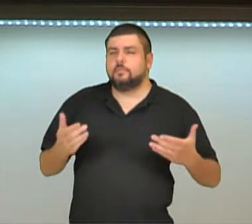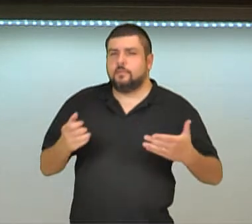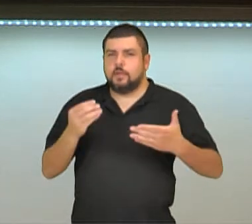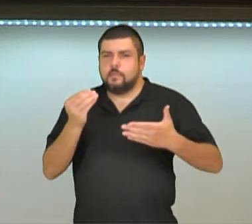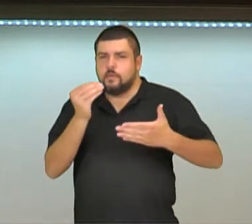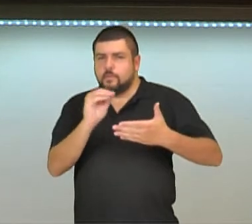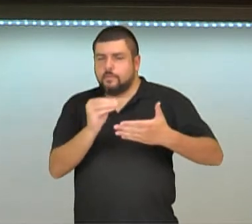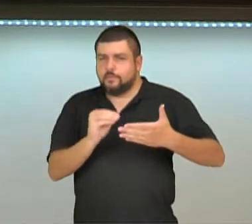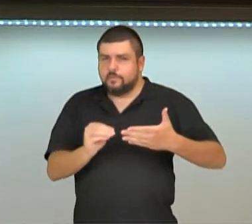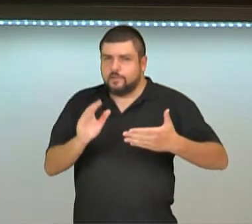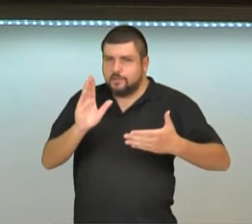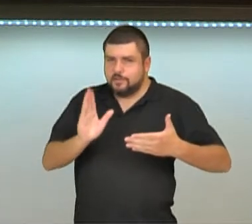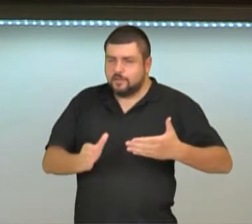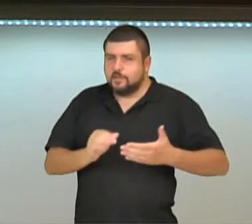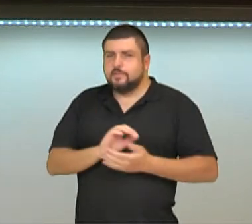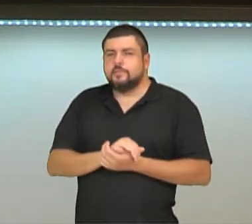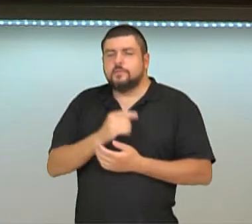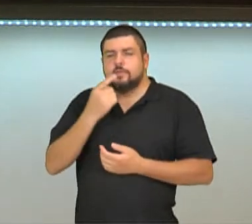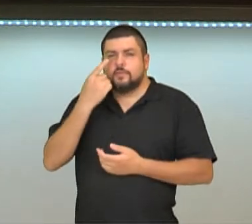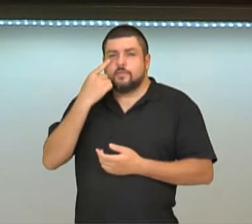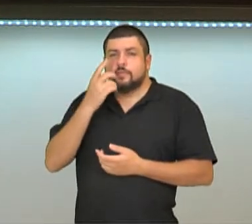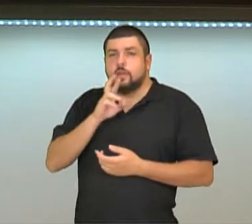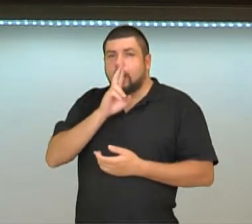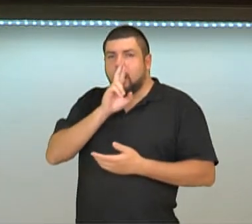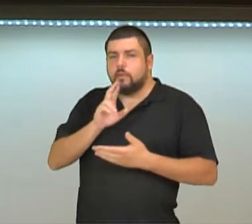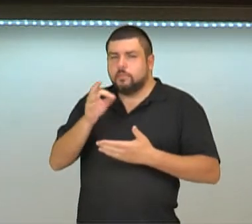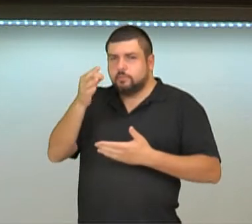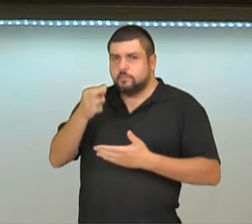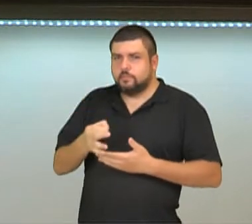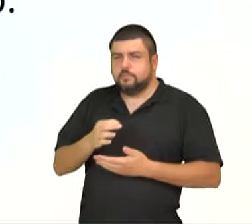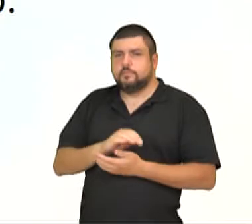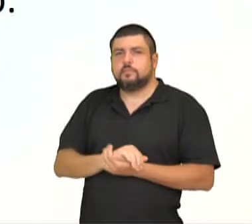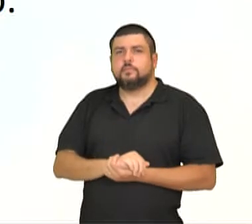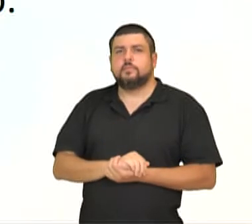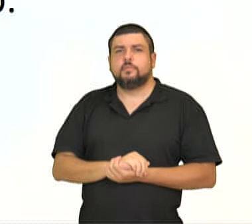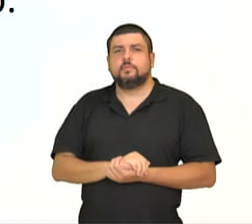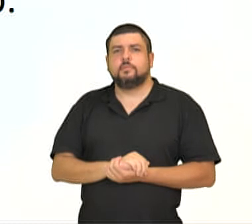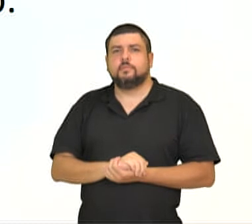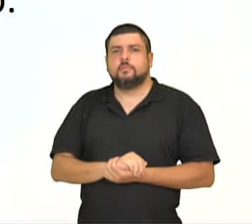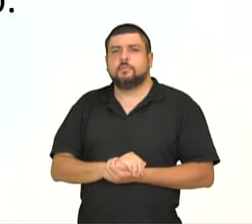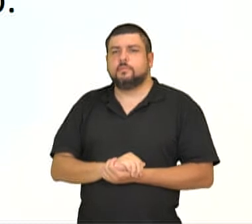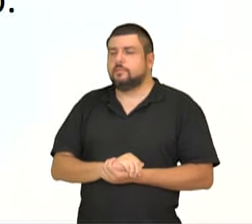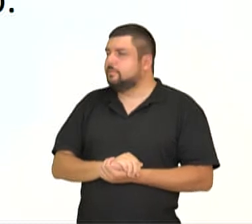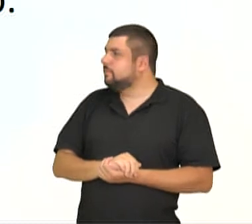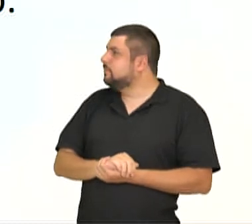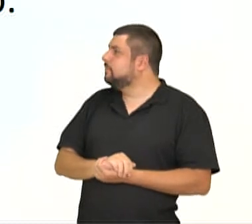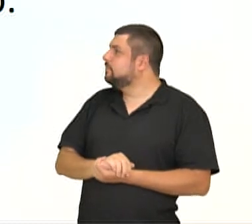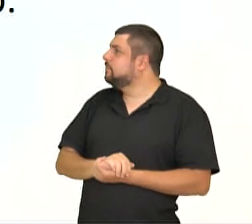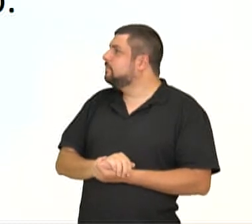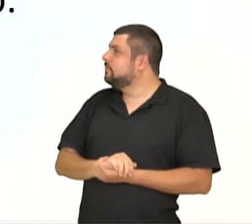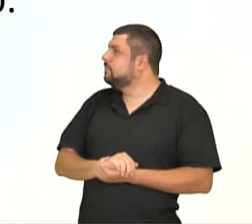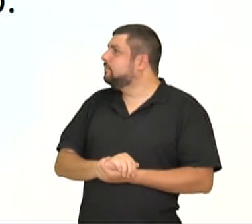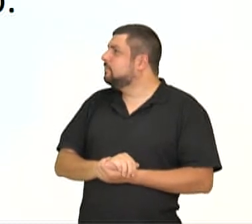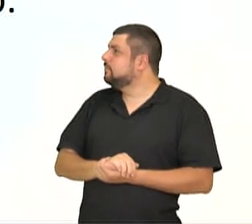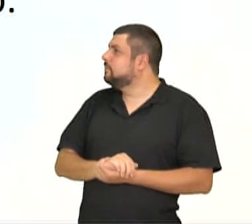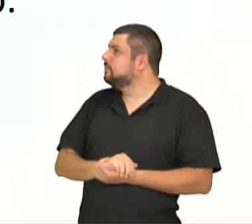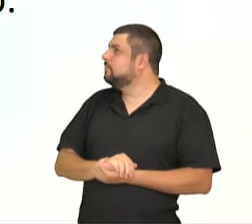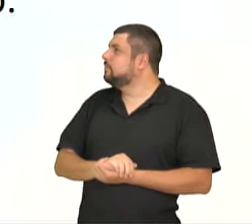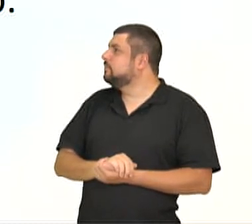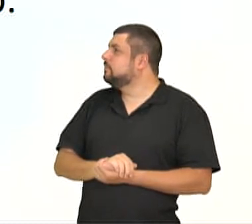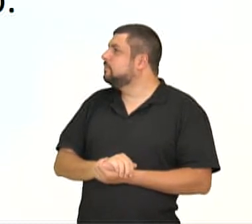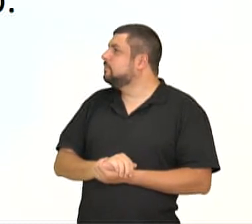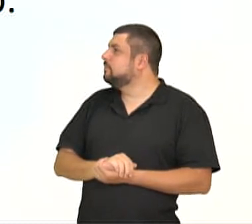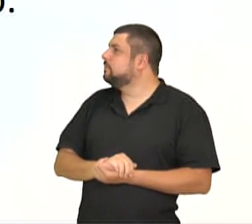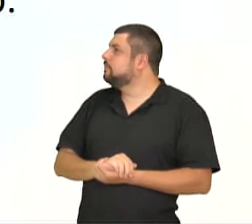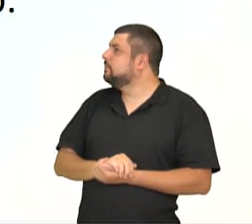Completaram? Vamos ver quais são as respostas corretas? Letra A. Corre,